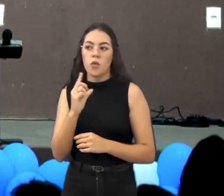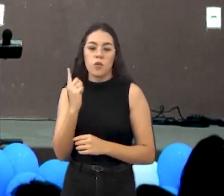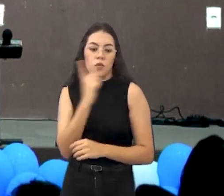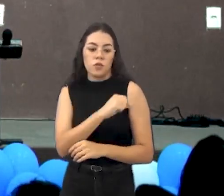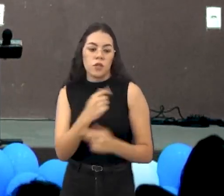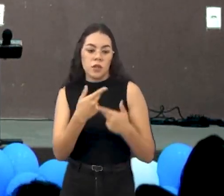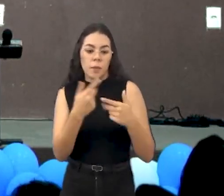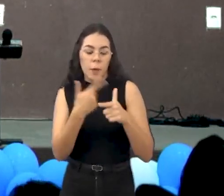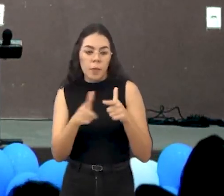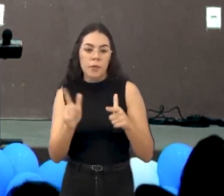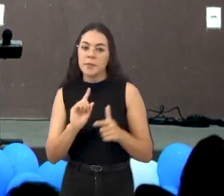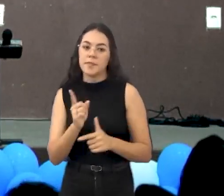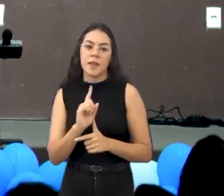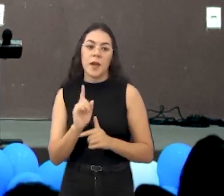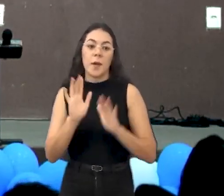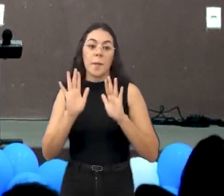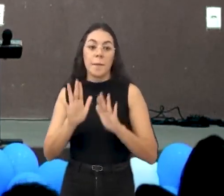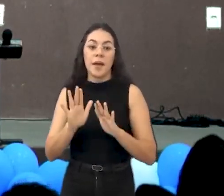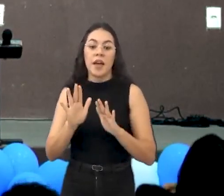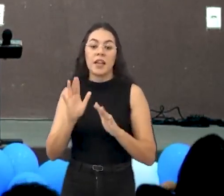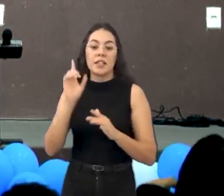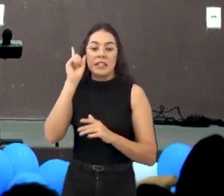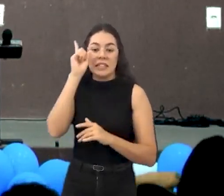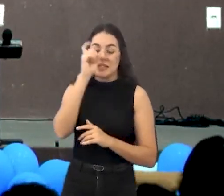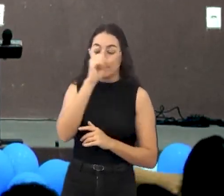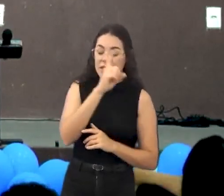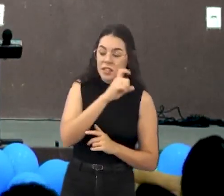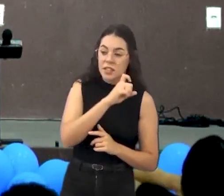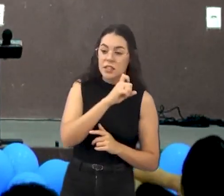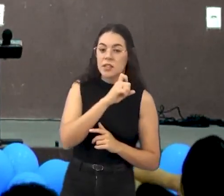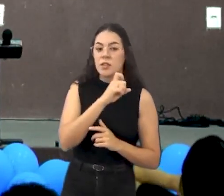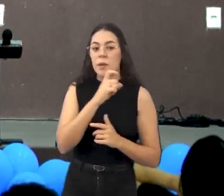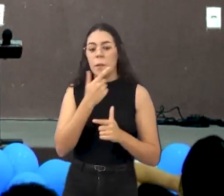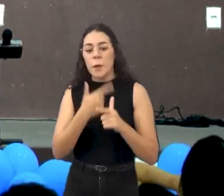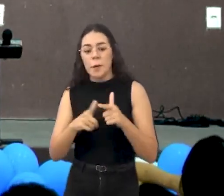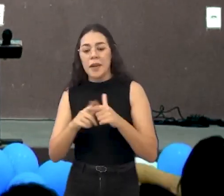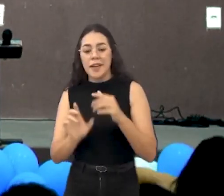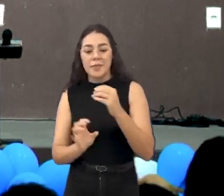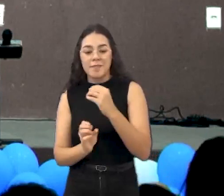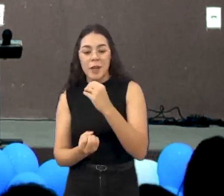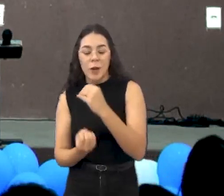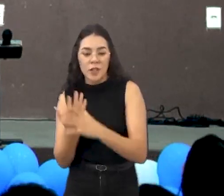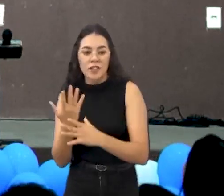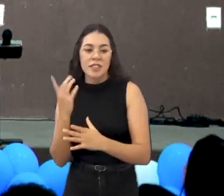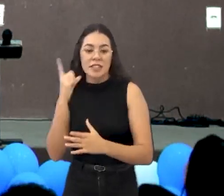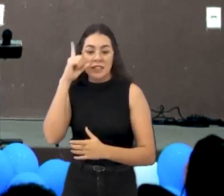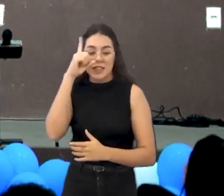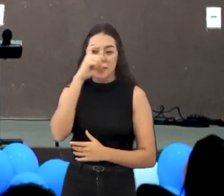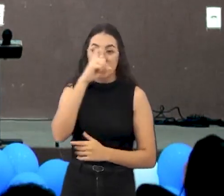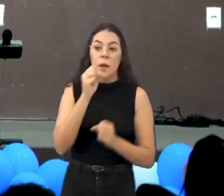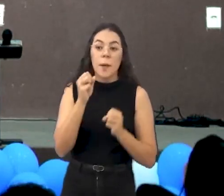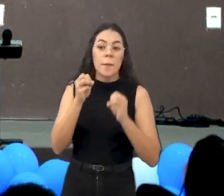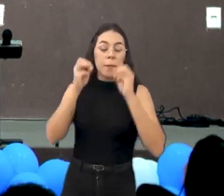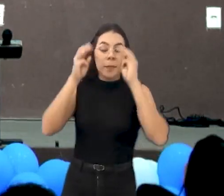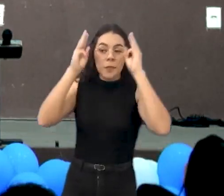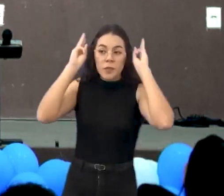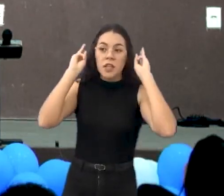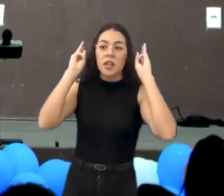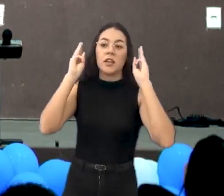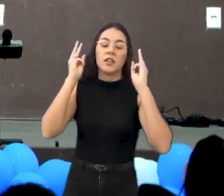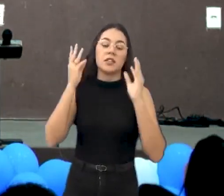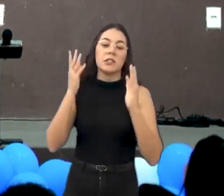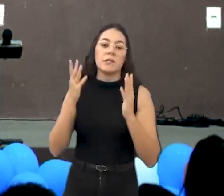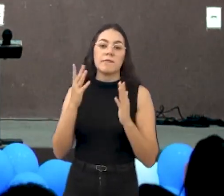muita luta, em meio a pessoas difíceis, situações difíceis. Moisés,